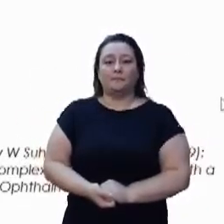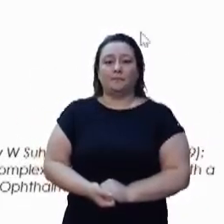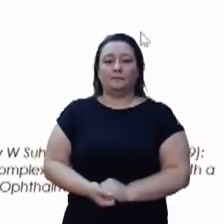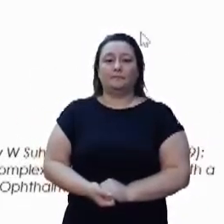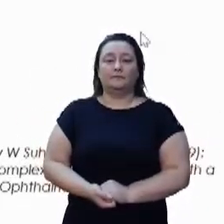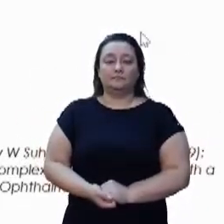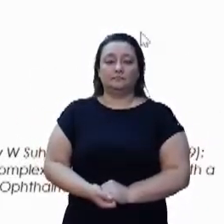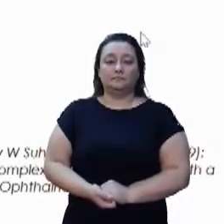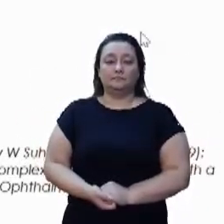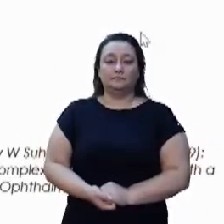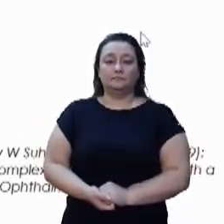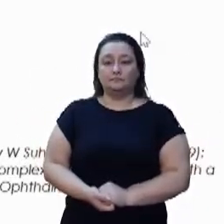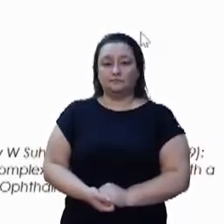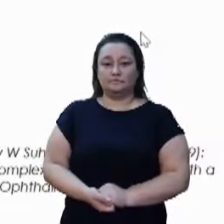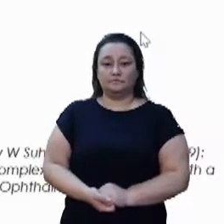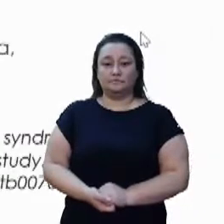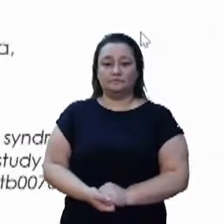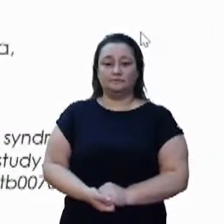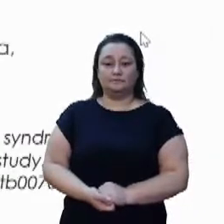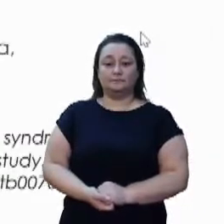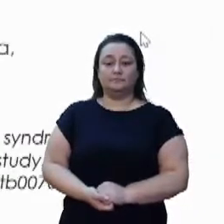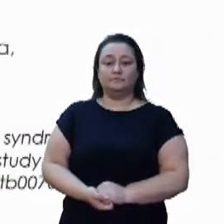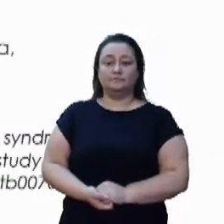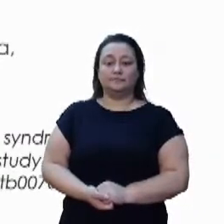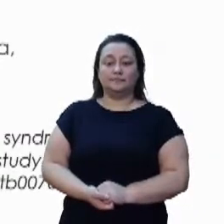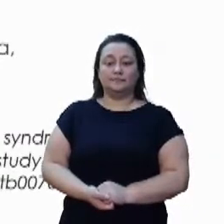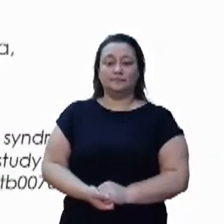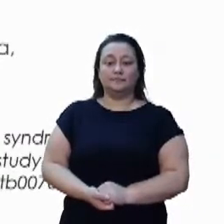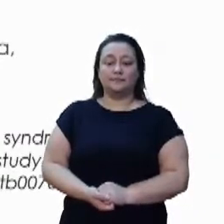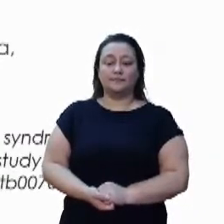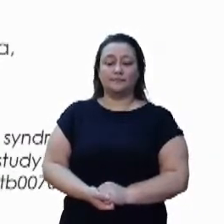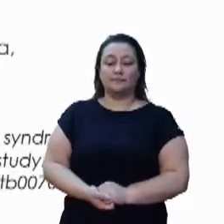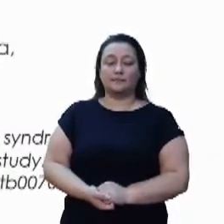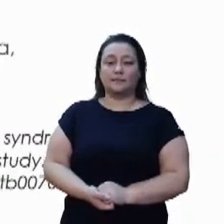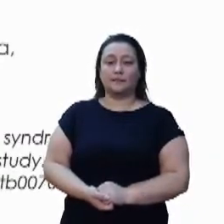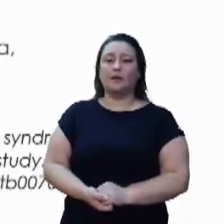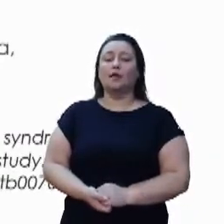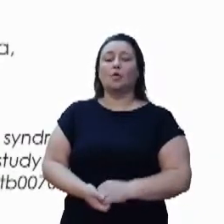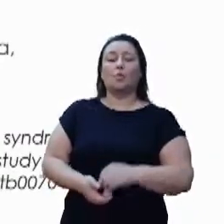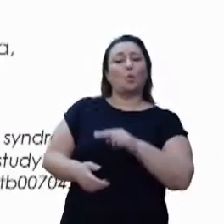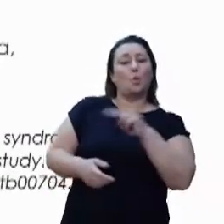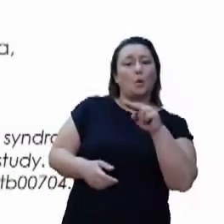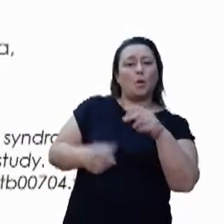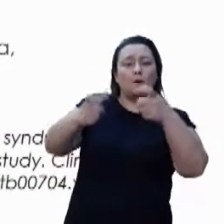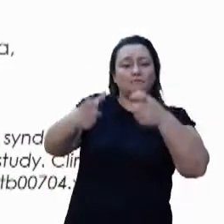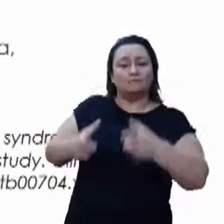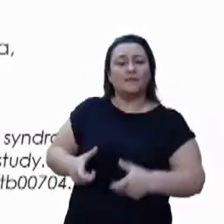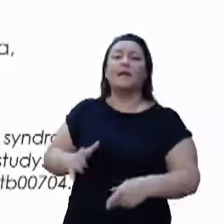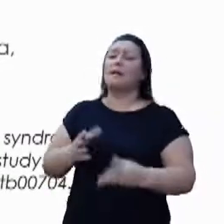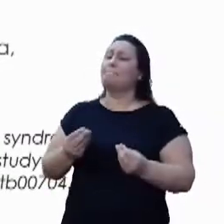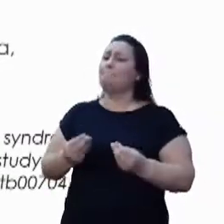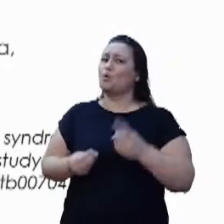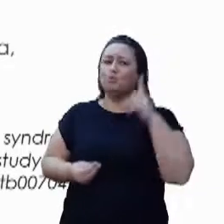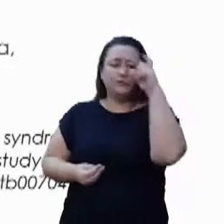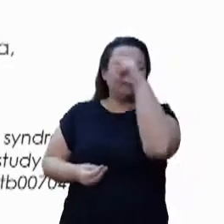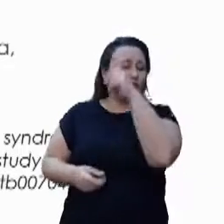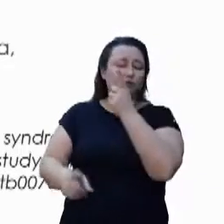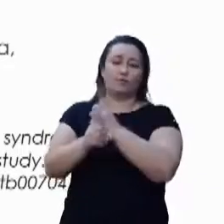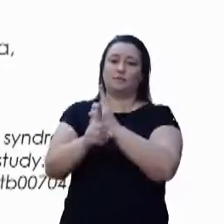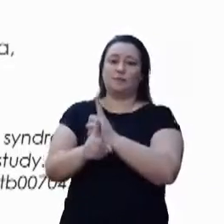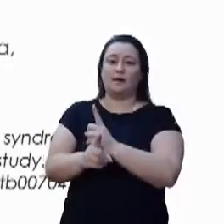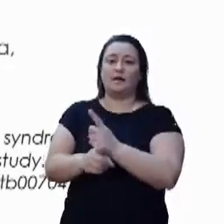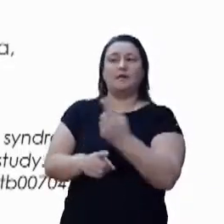Em relação à epidemiologia, É uma doença, então, bastante rara, tem uma prevalência estimada